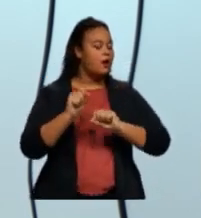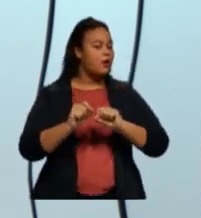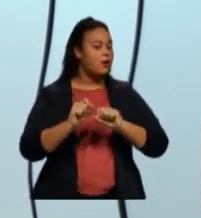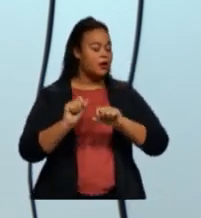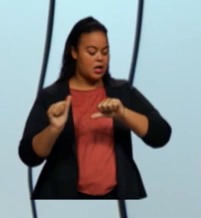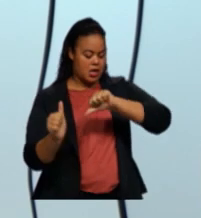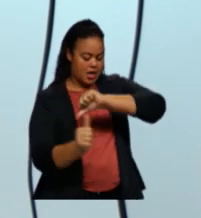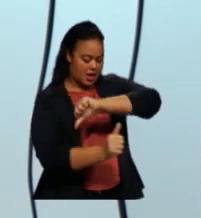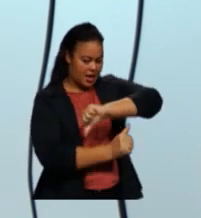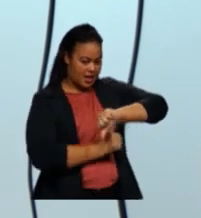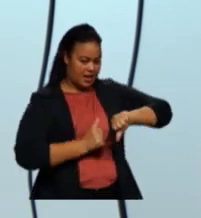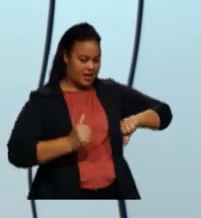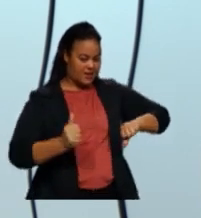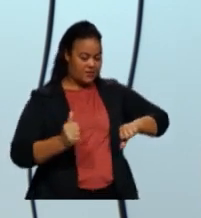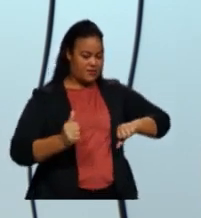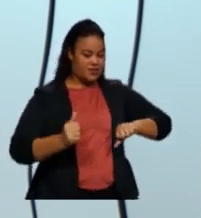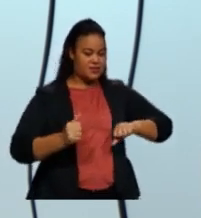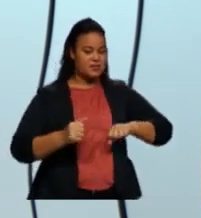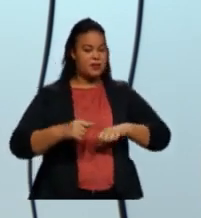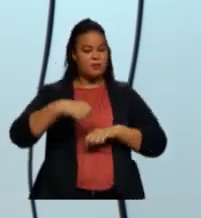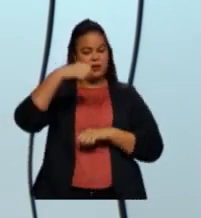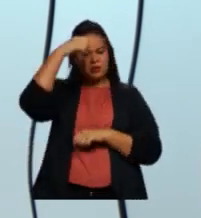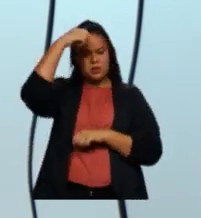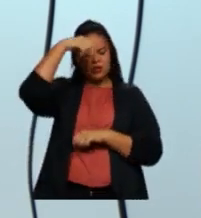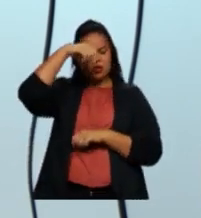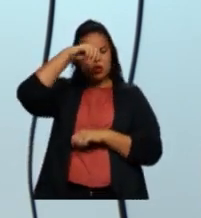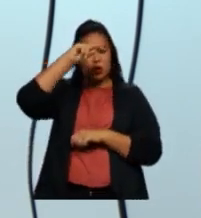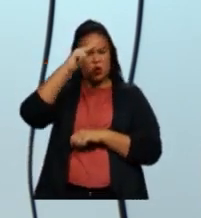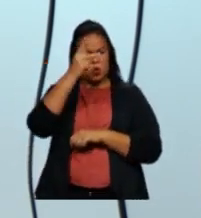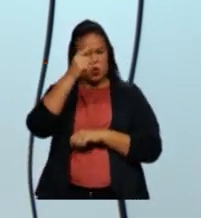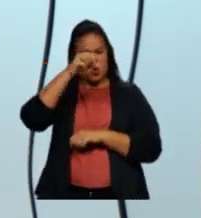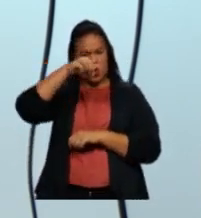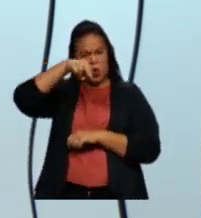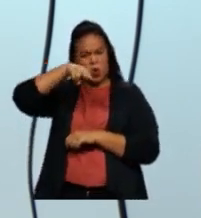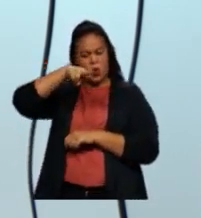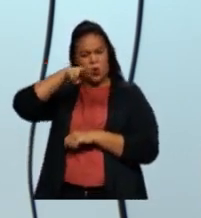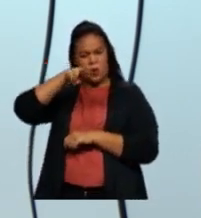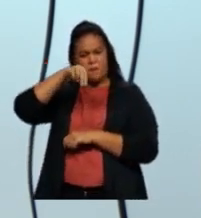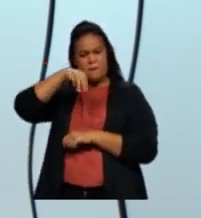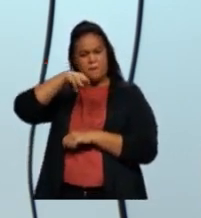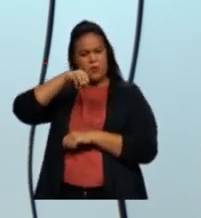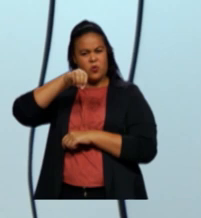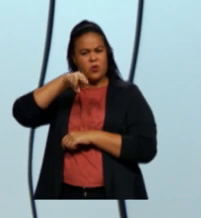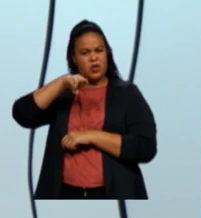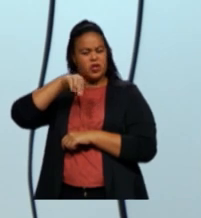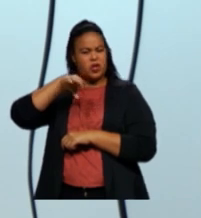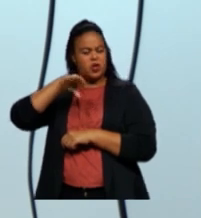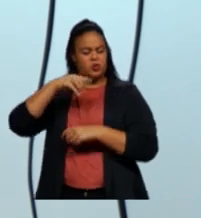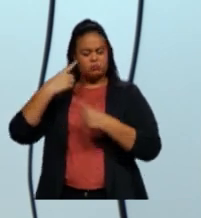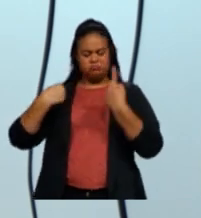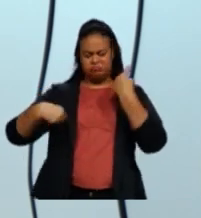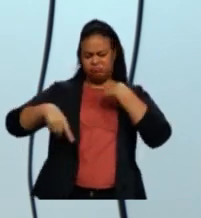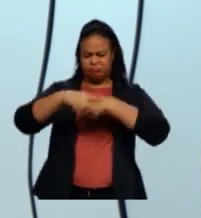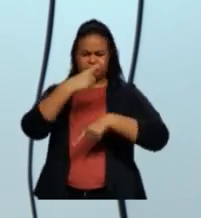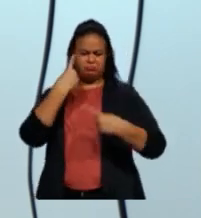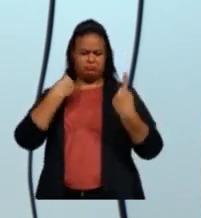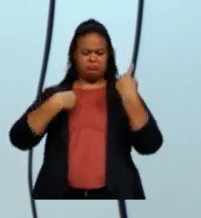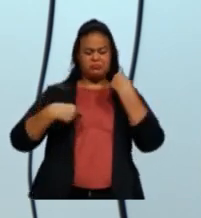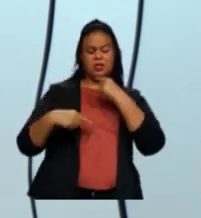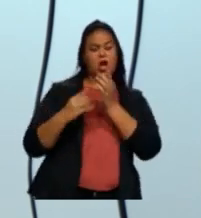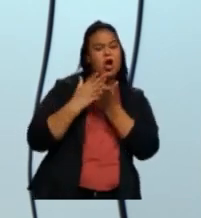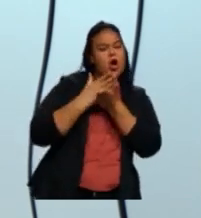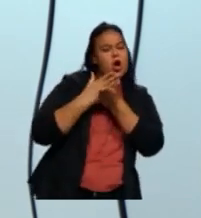dos hormônios. Tanto os meninos e as meninas, nessa fase da adolescência, ele começa a